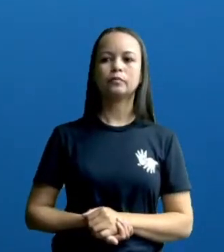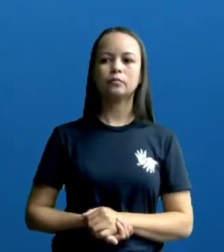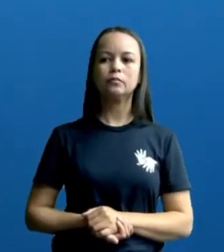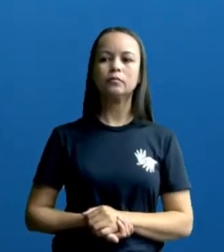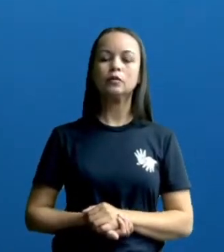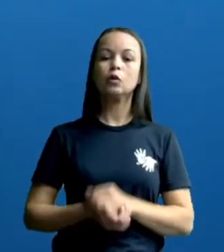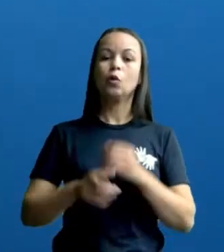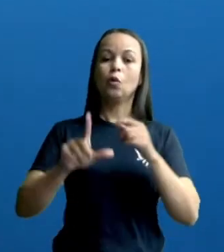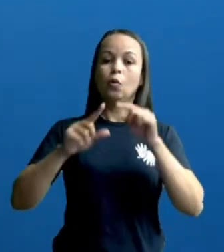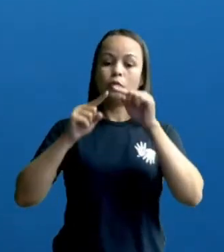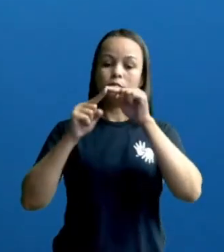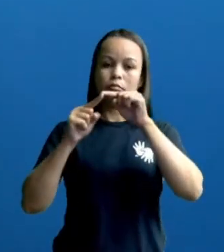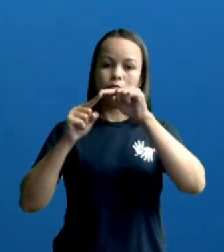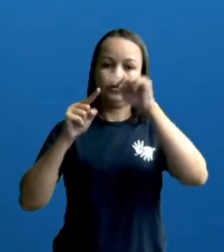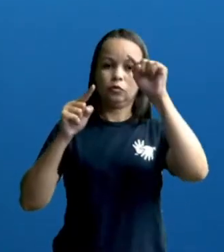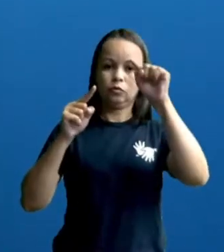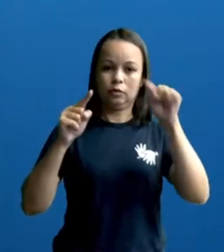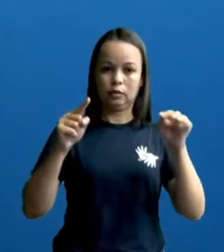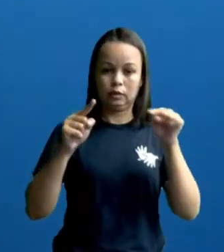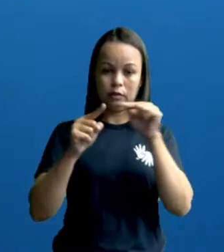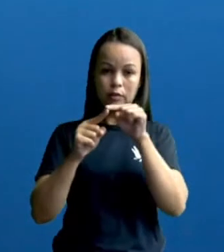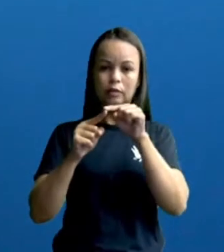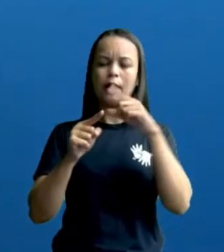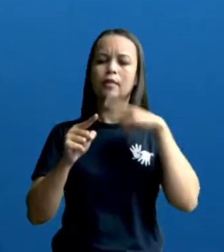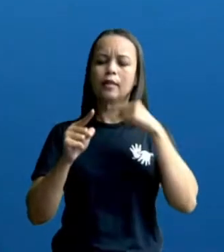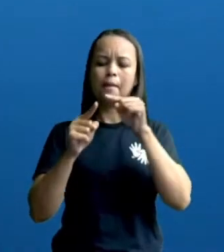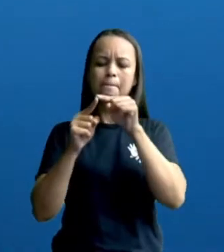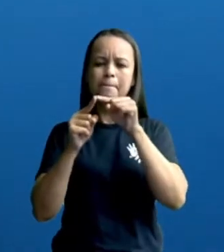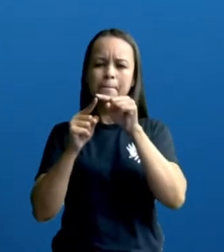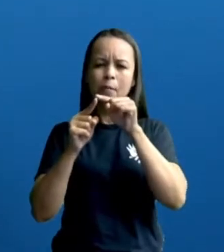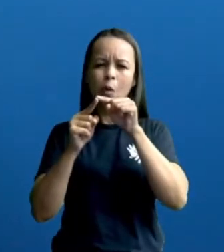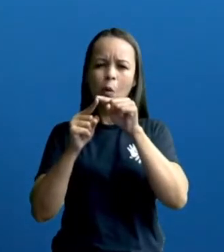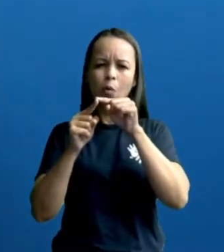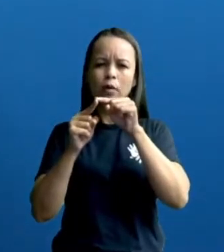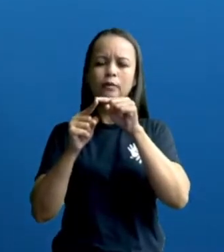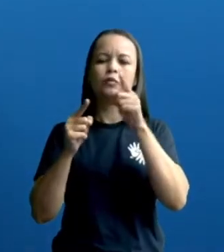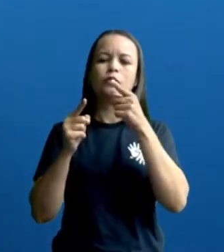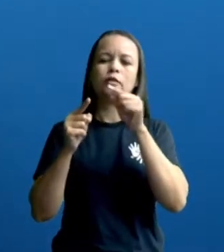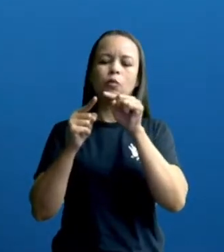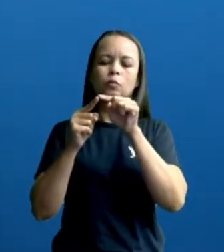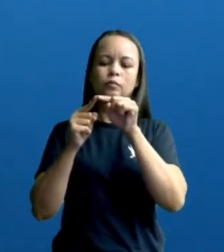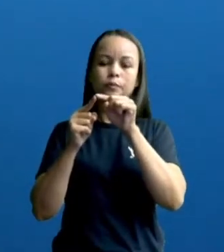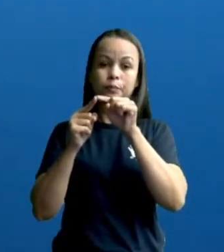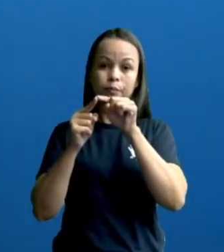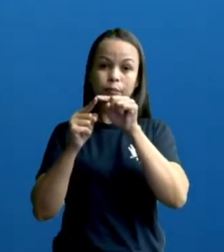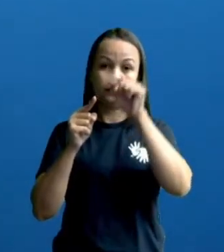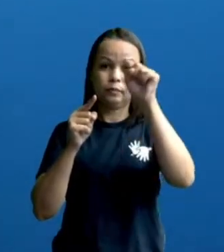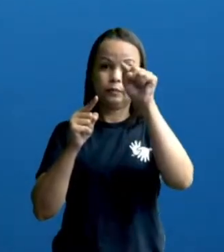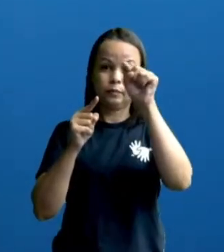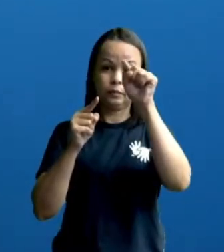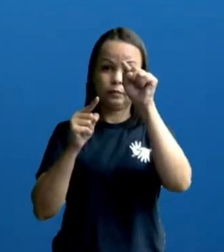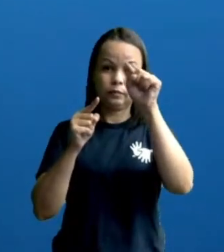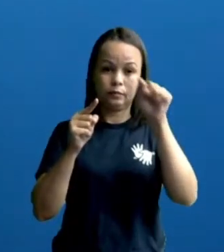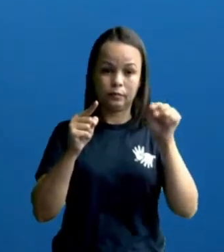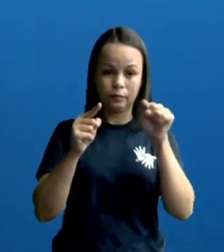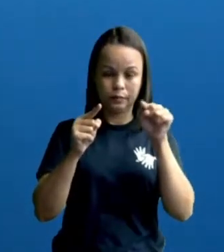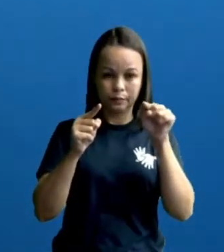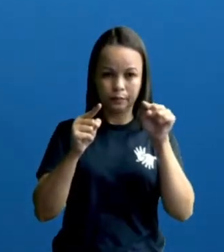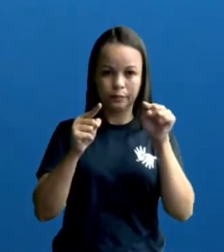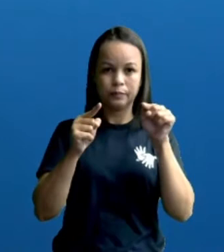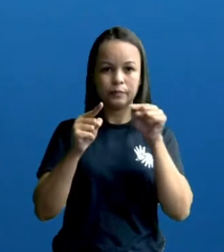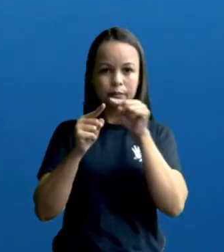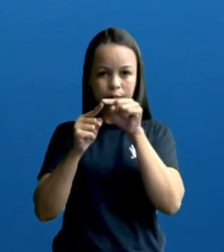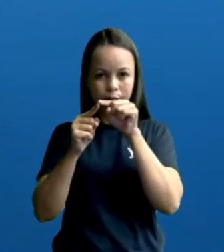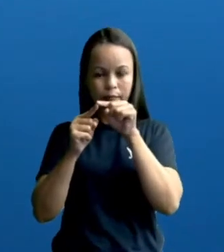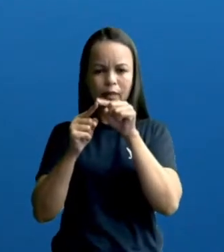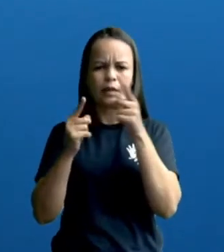os triângulos possuem pontas, tá certo? São segmentos. Segmentos é um